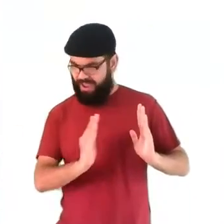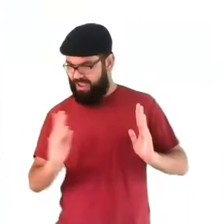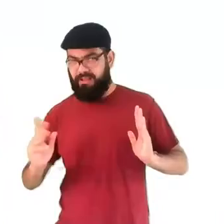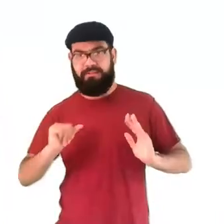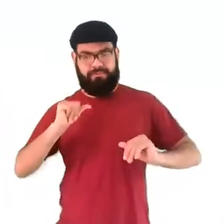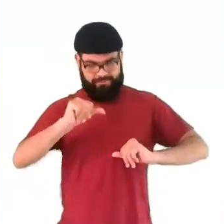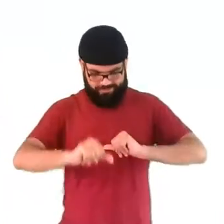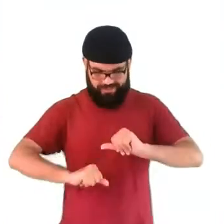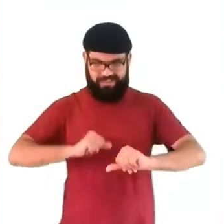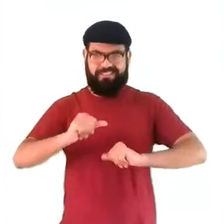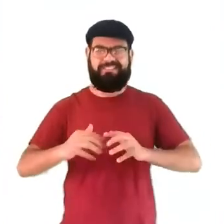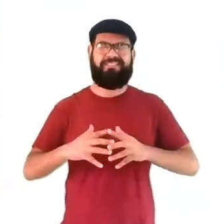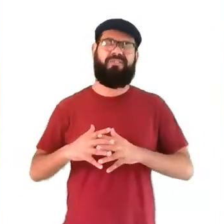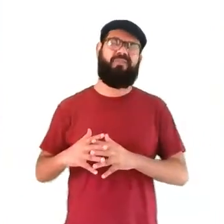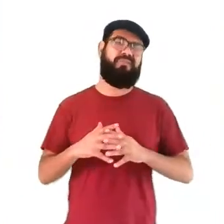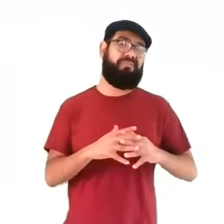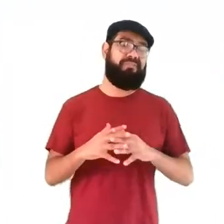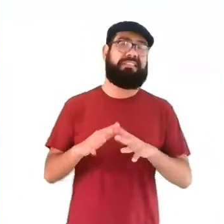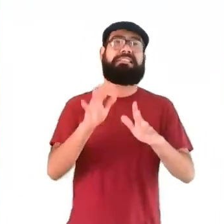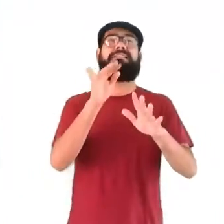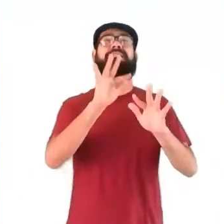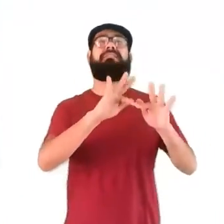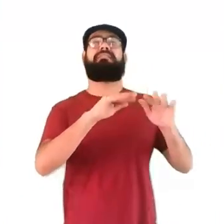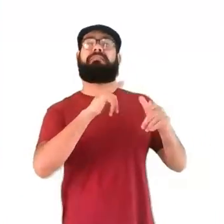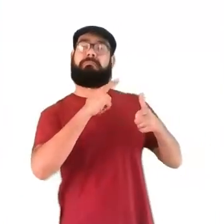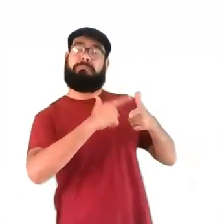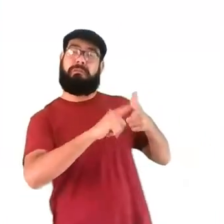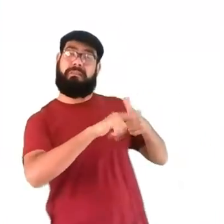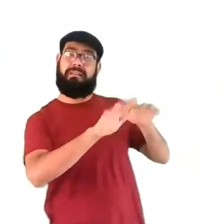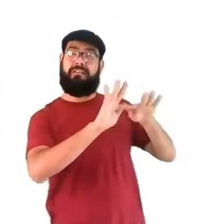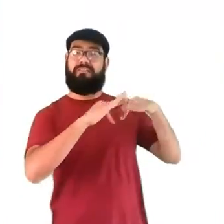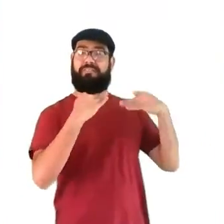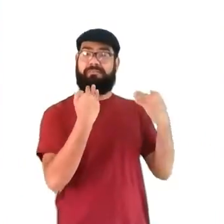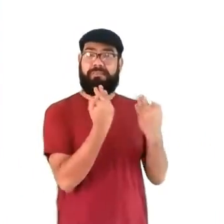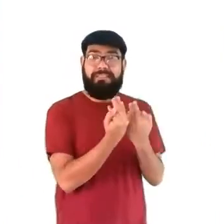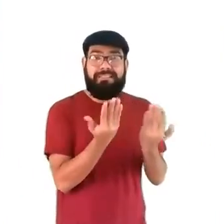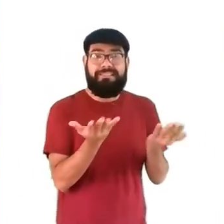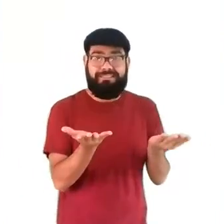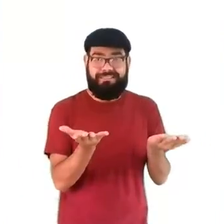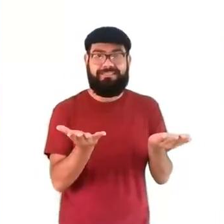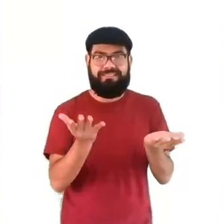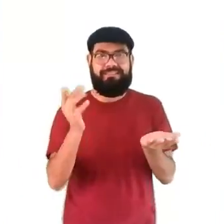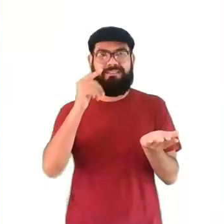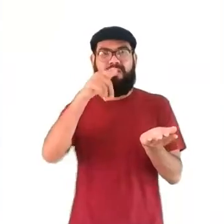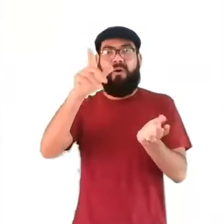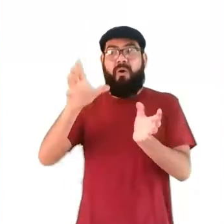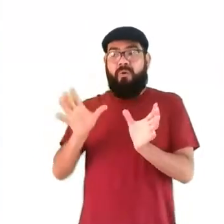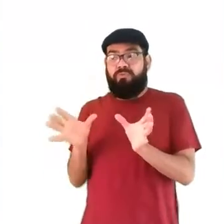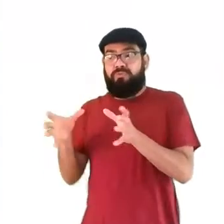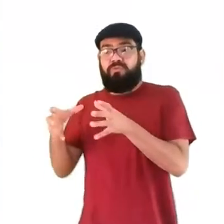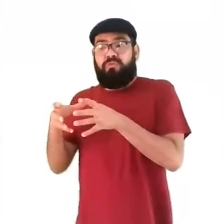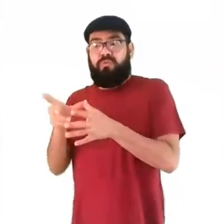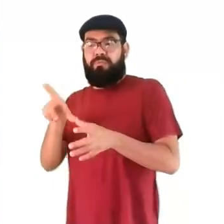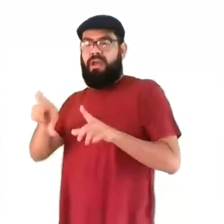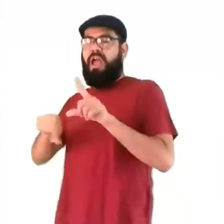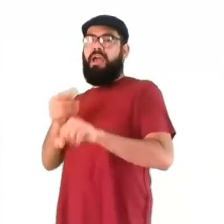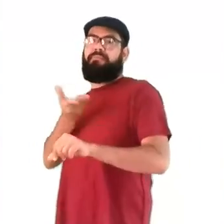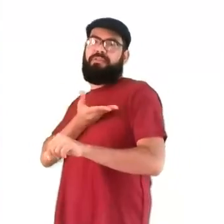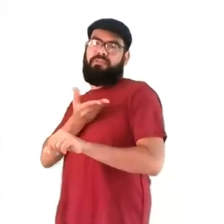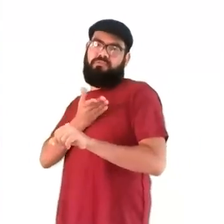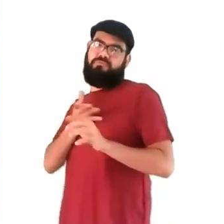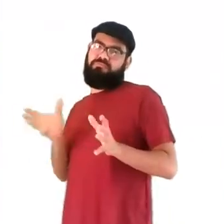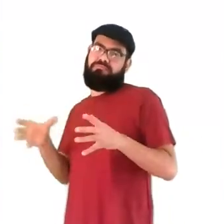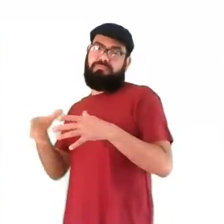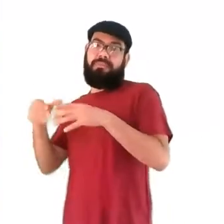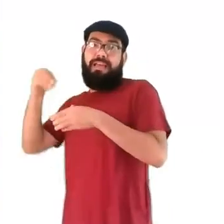da família, já vai montando outros grupos, como a questão dos amigos na escola, já vai